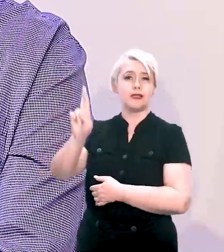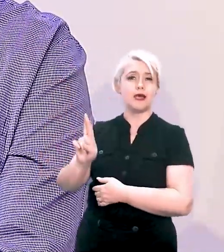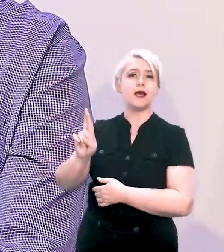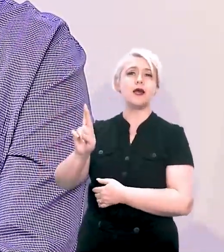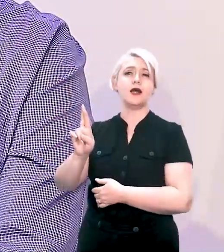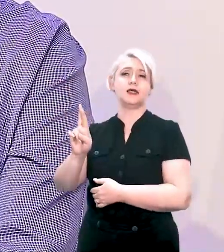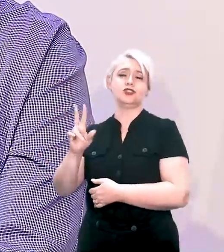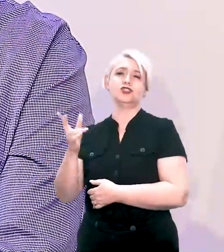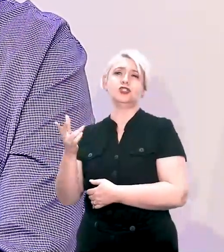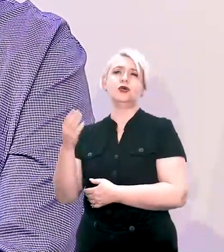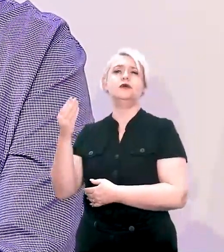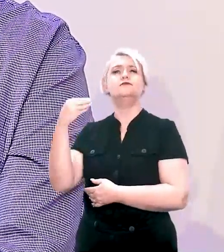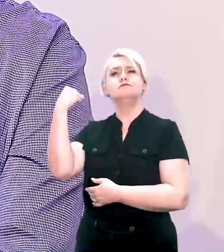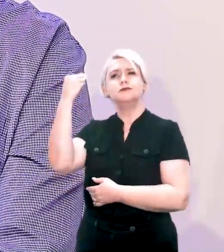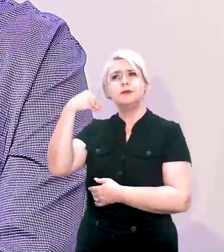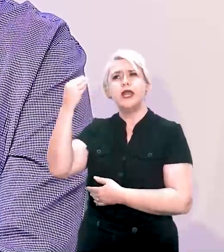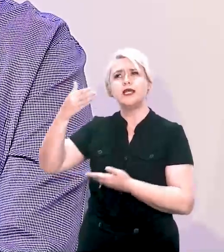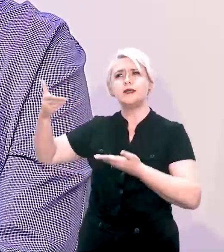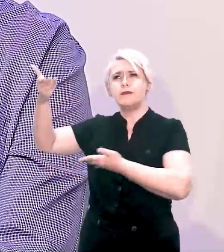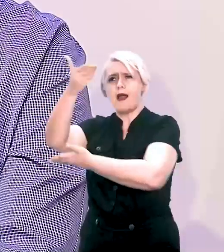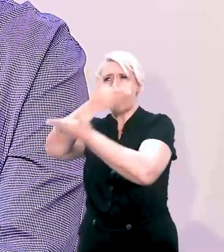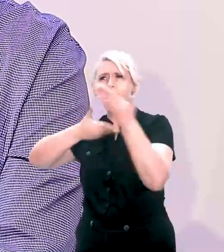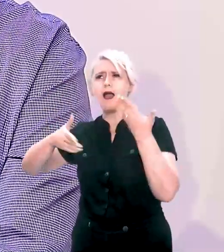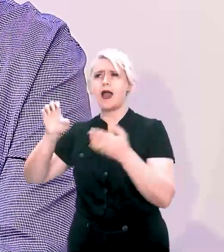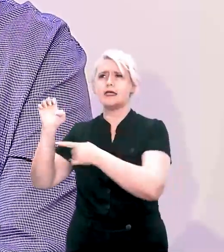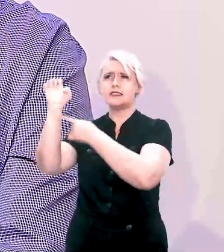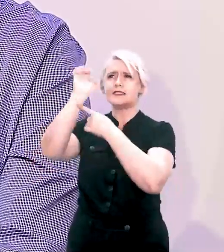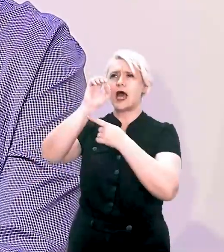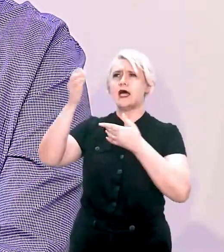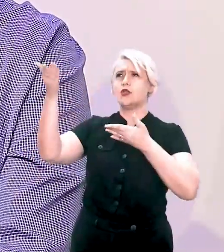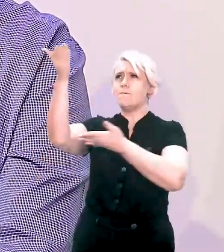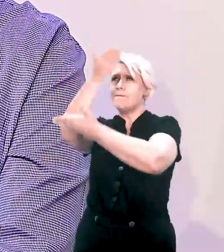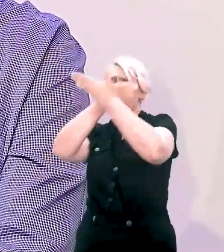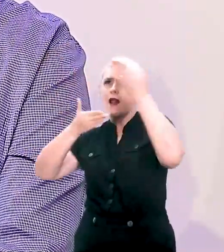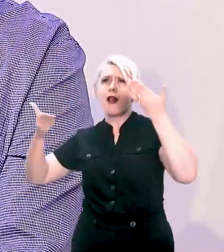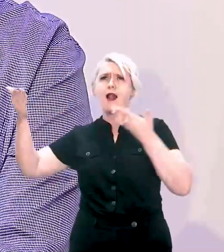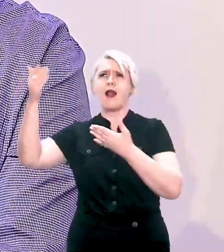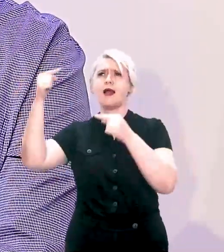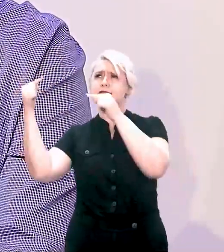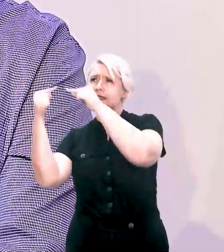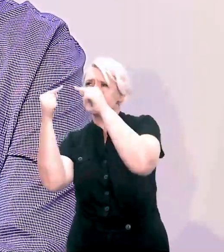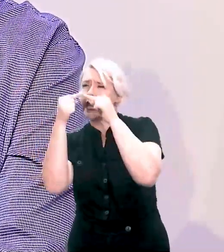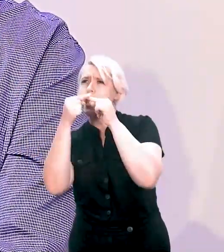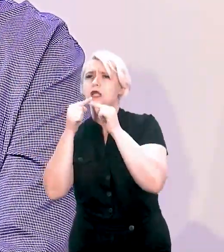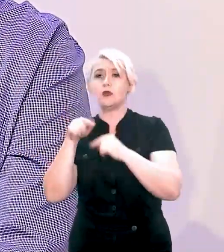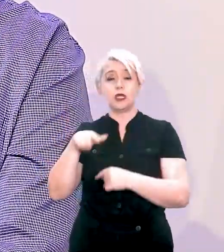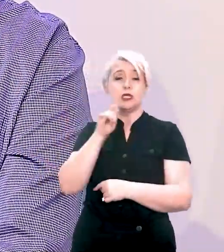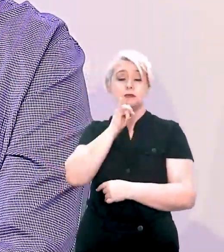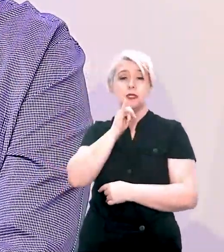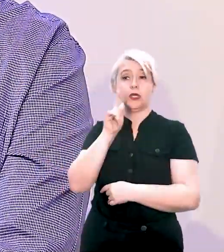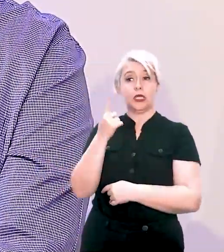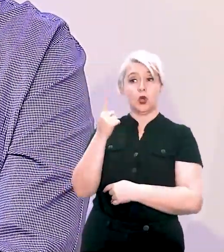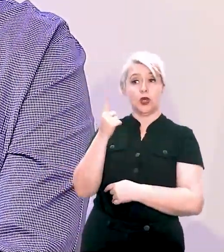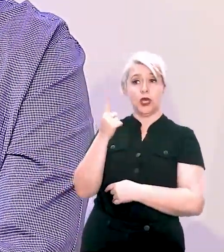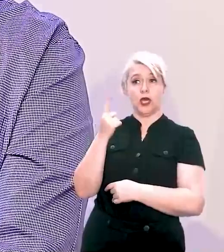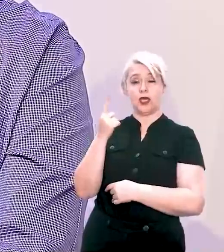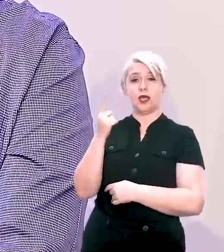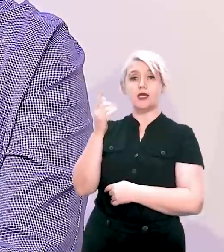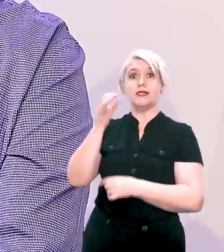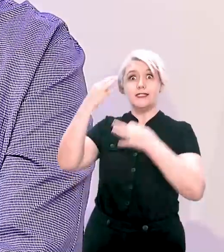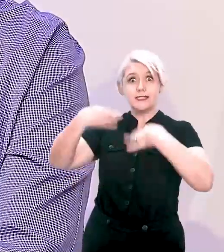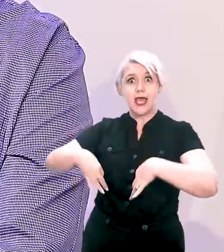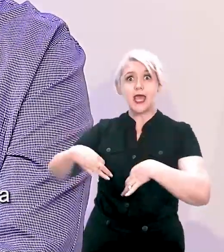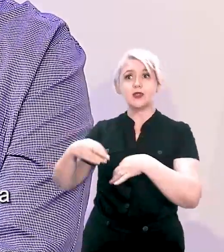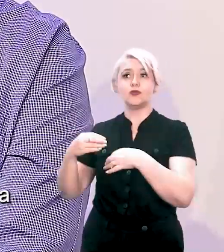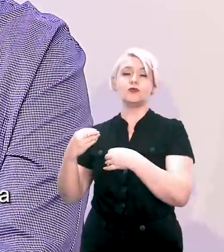trocando experiência, levando de um estado para outro aquilo que tem dado certo, por exemplo, o que tem dado certo aqui em Goiânia, levar, sei lá, para Belém